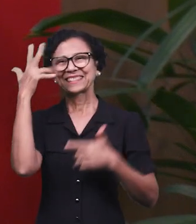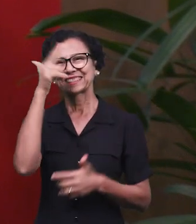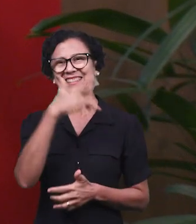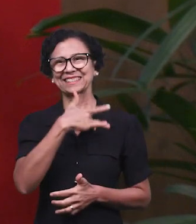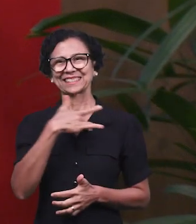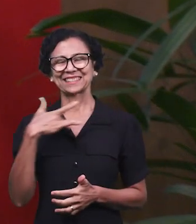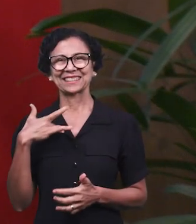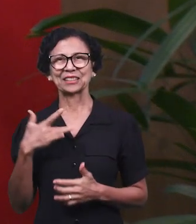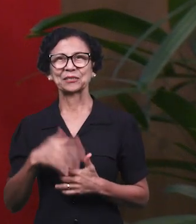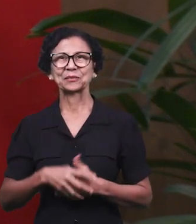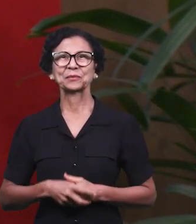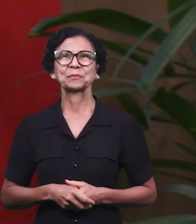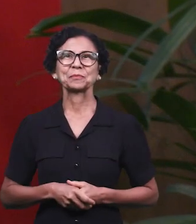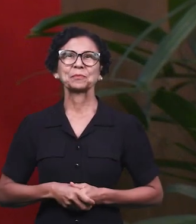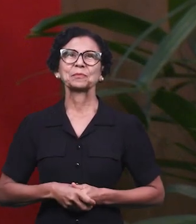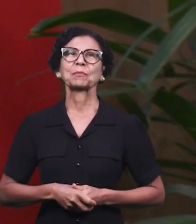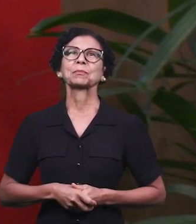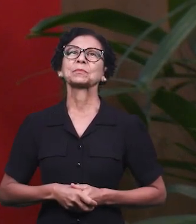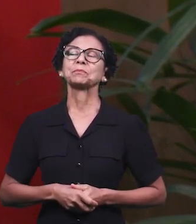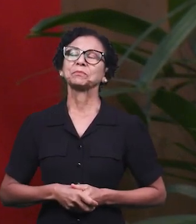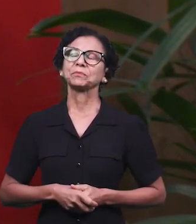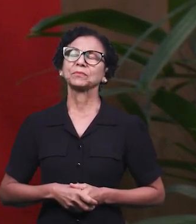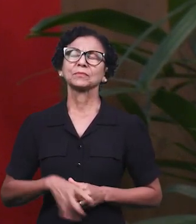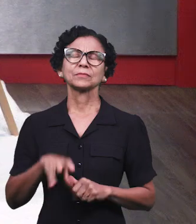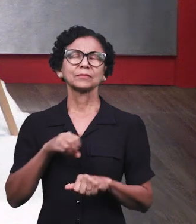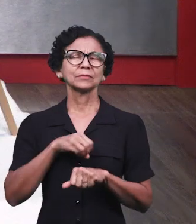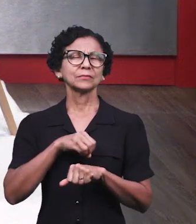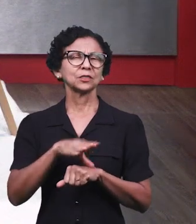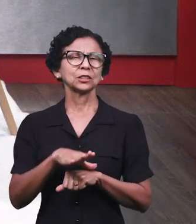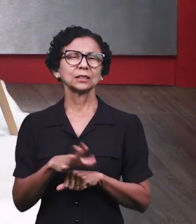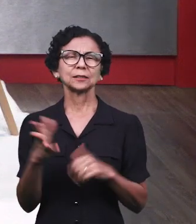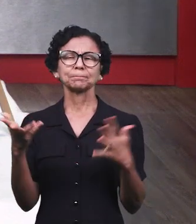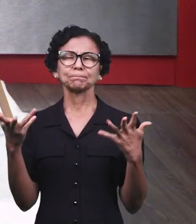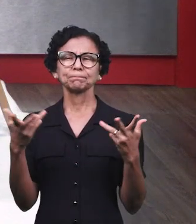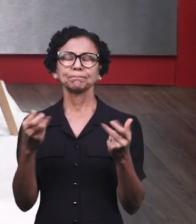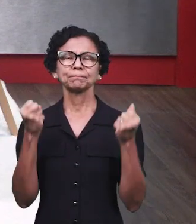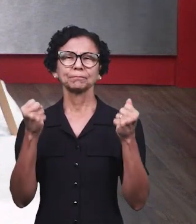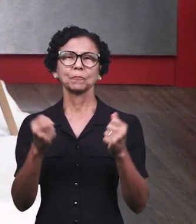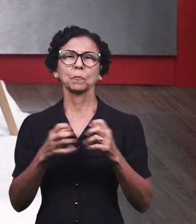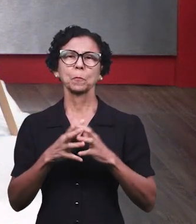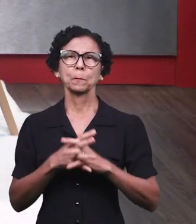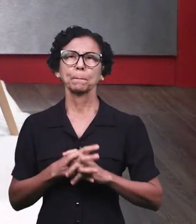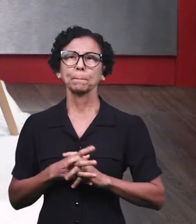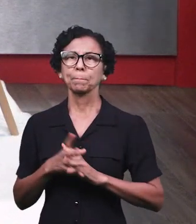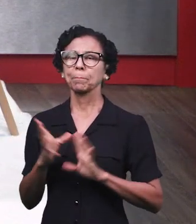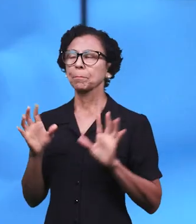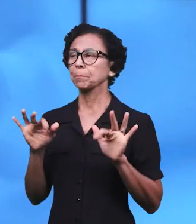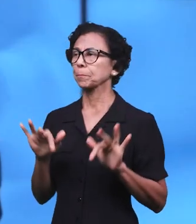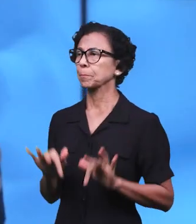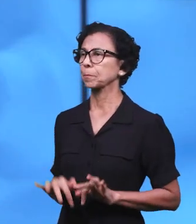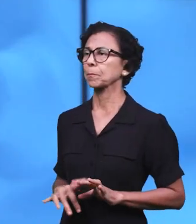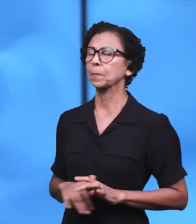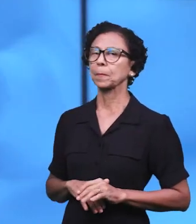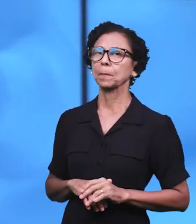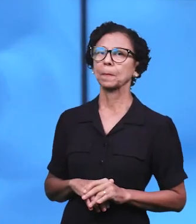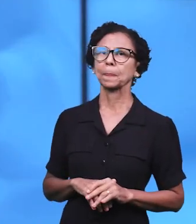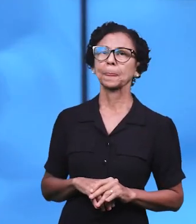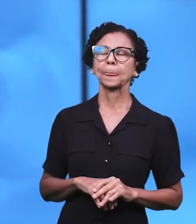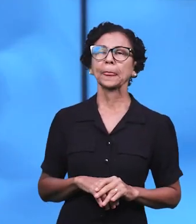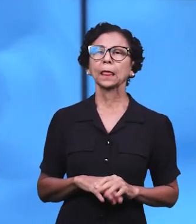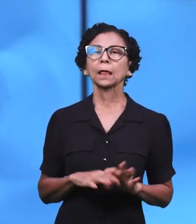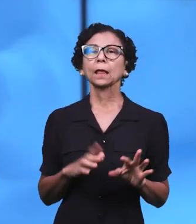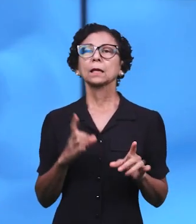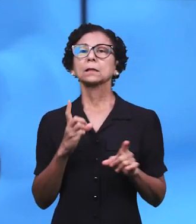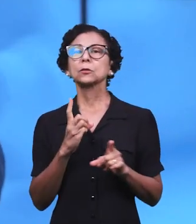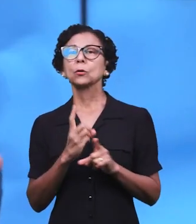com um sorriso bonito e saudável. Que ótimo, são boas e excelentes recomendações. Agora, doutora, para